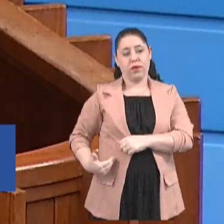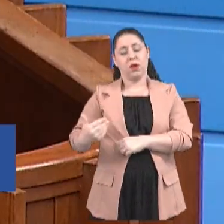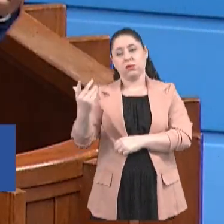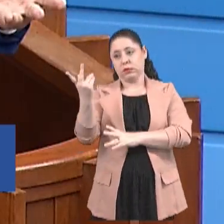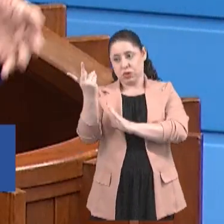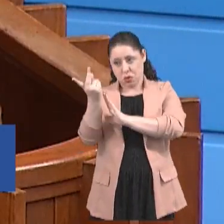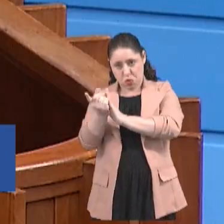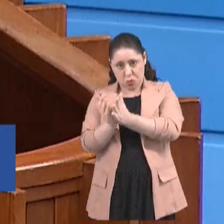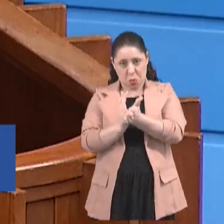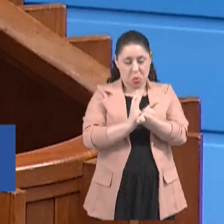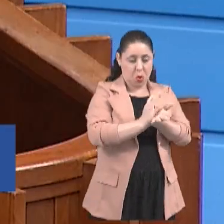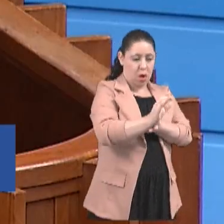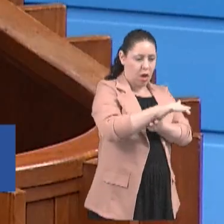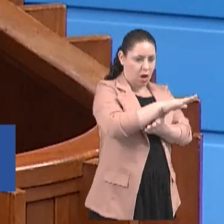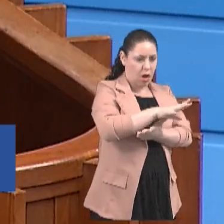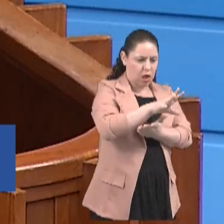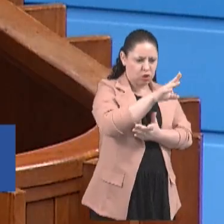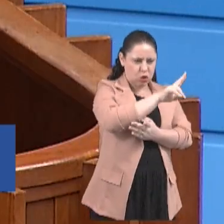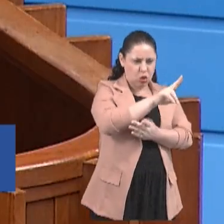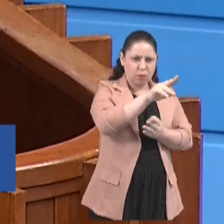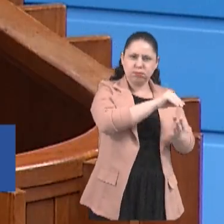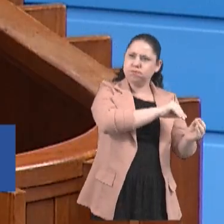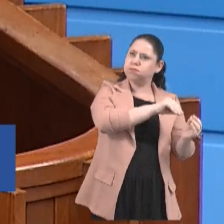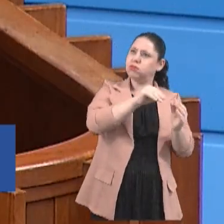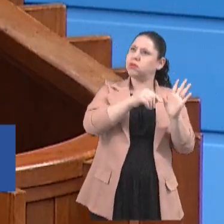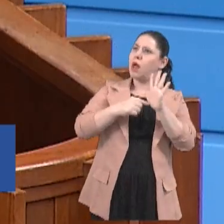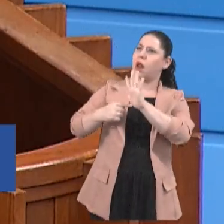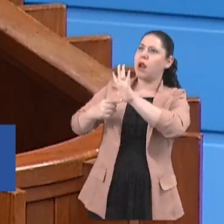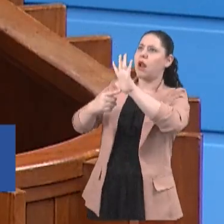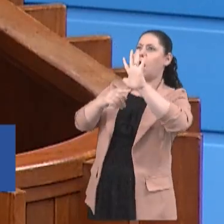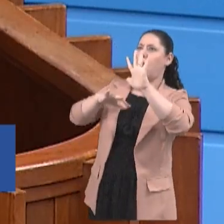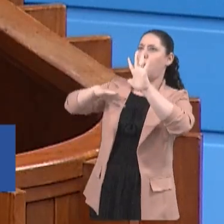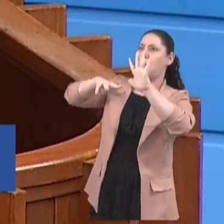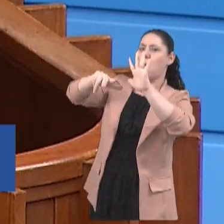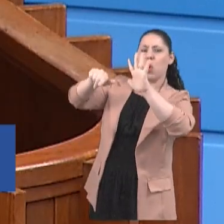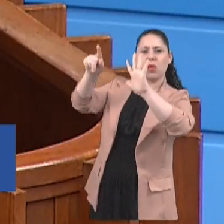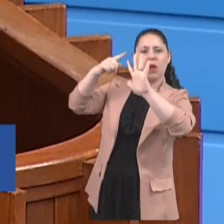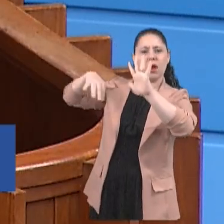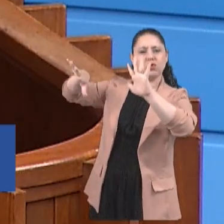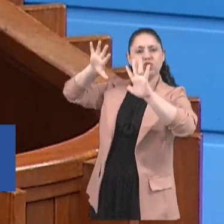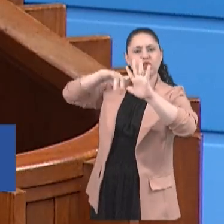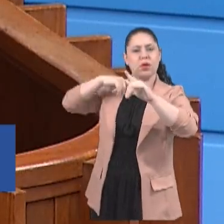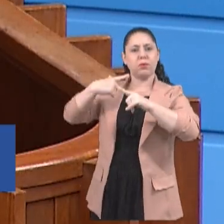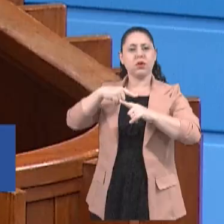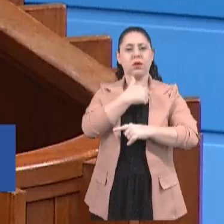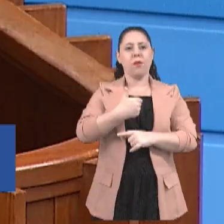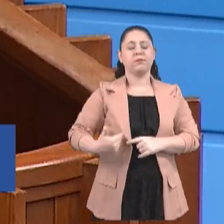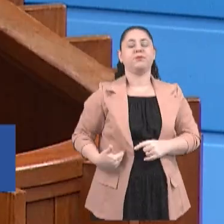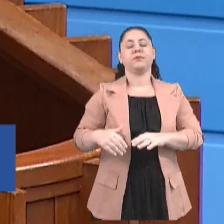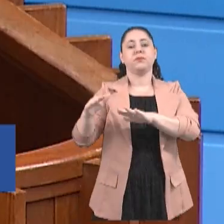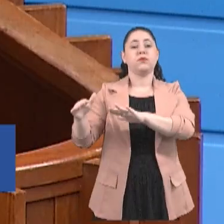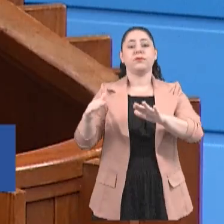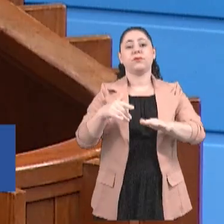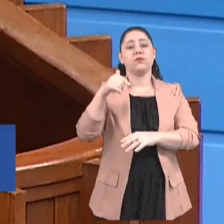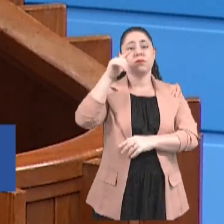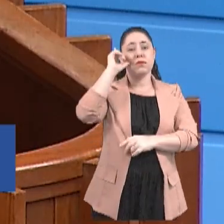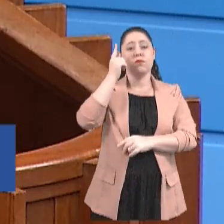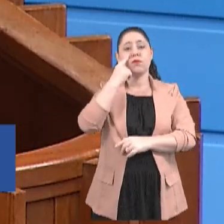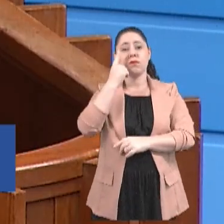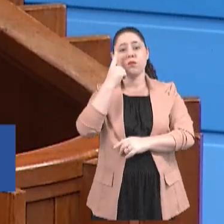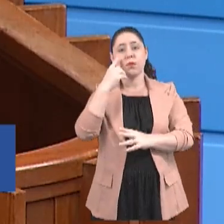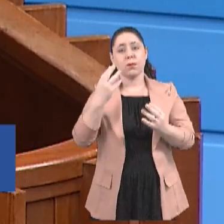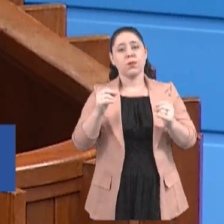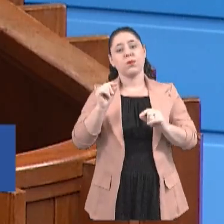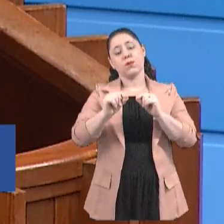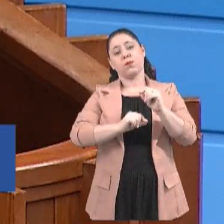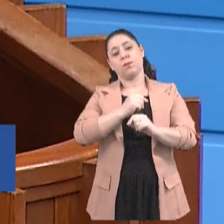vai levar o nome dessa região para todo mundo, e isso é fruto dessa política do nosso governo. Mas também eu quero, e ontem eu ouvi muito